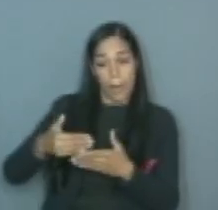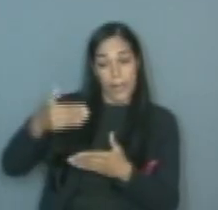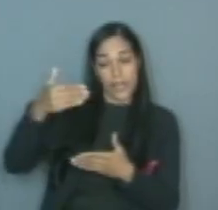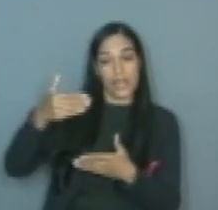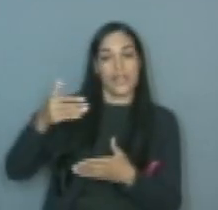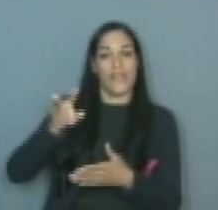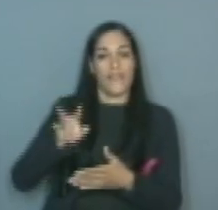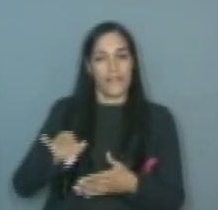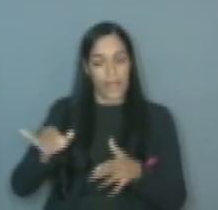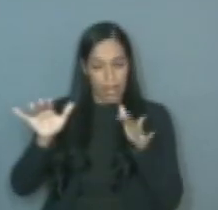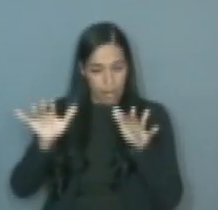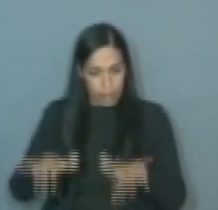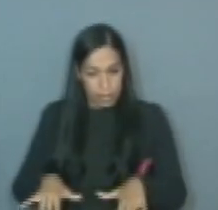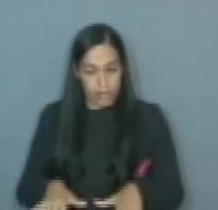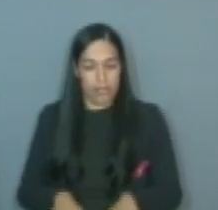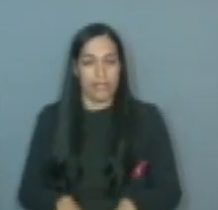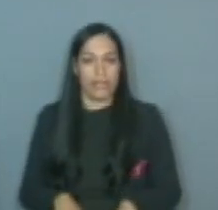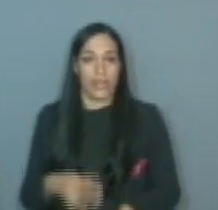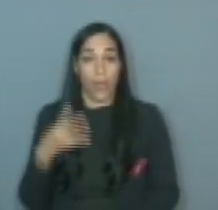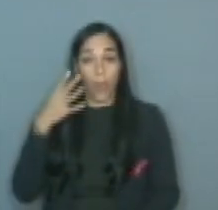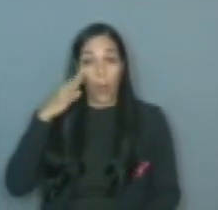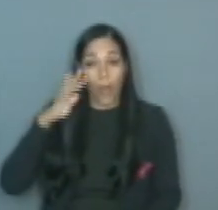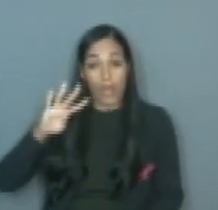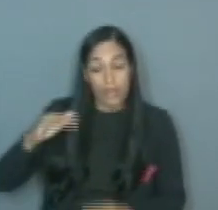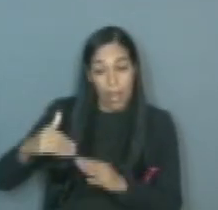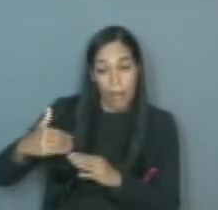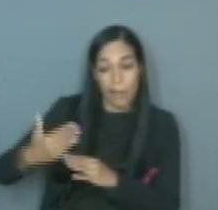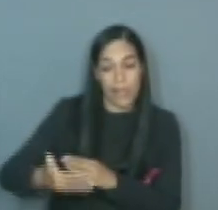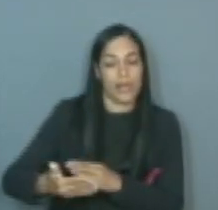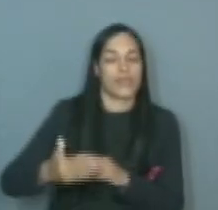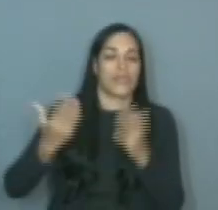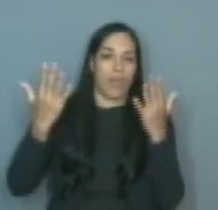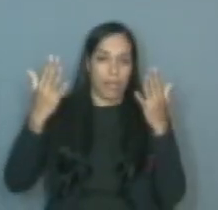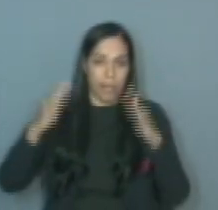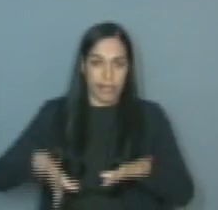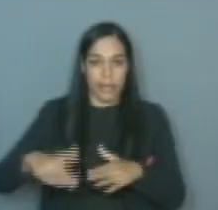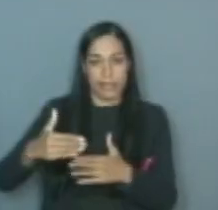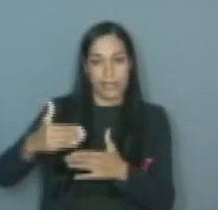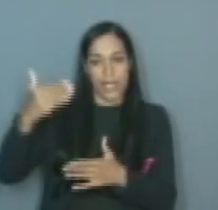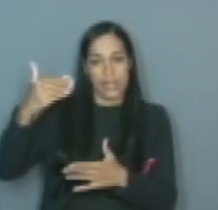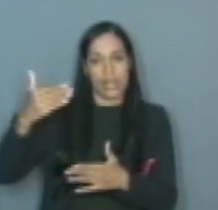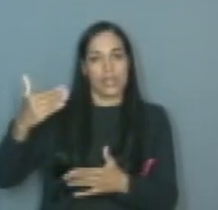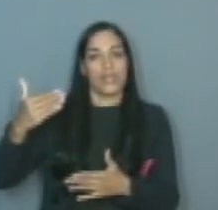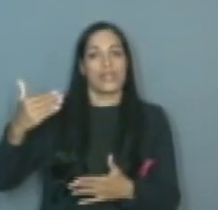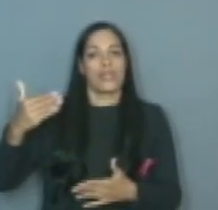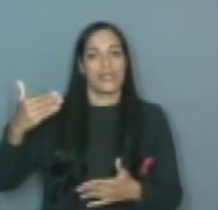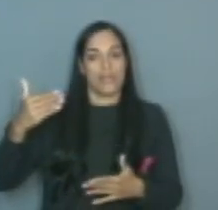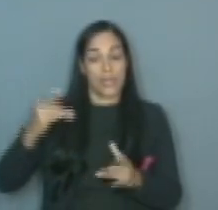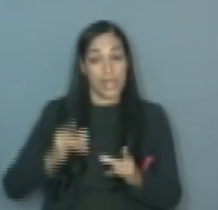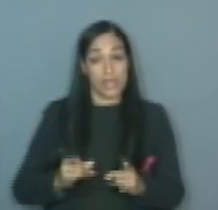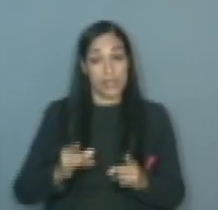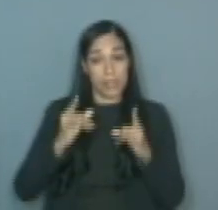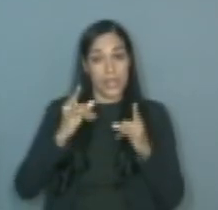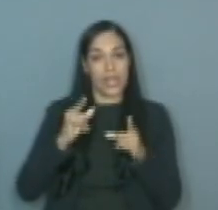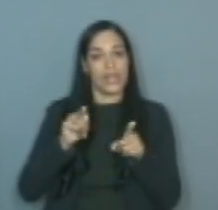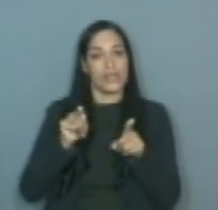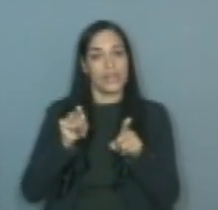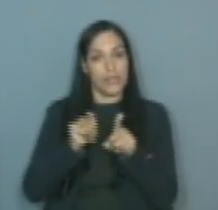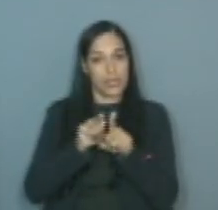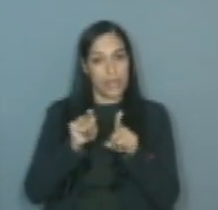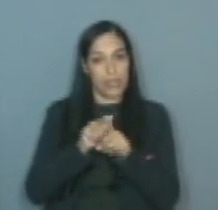cair. 4 dias depois, essa parede caiu. E esse prédio vai